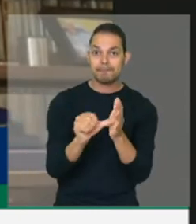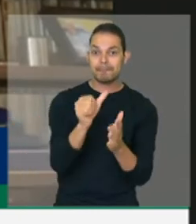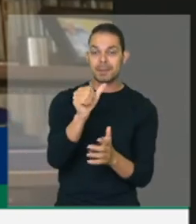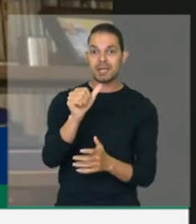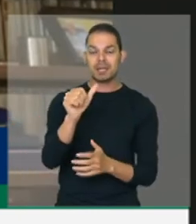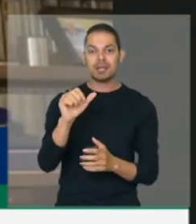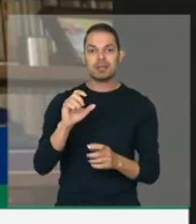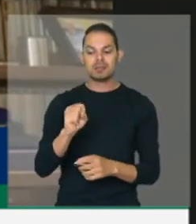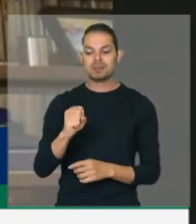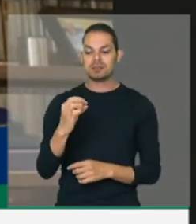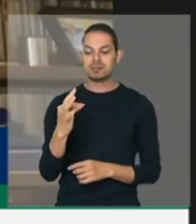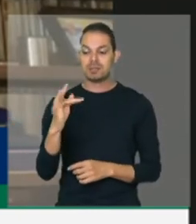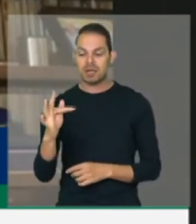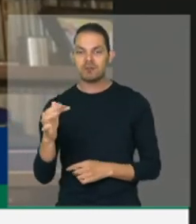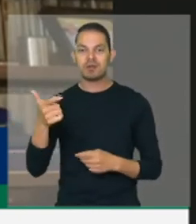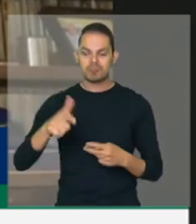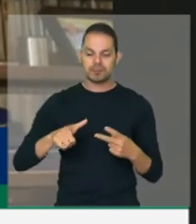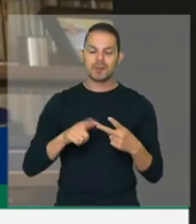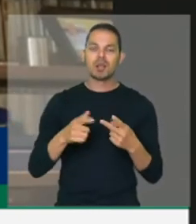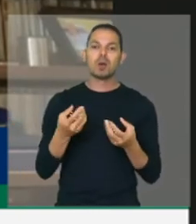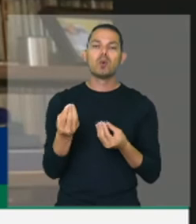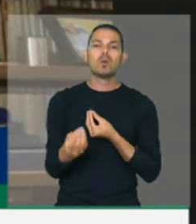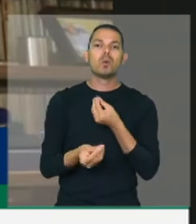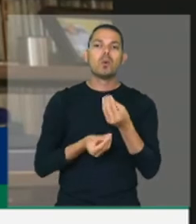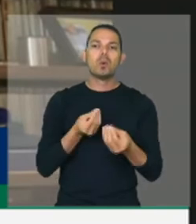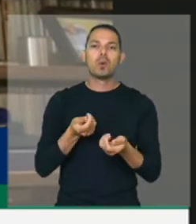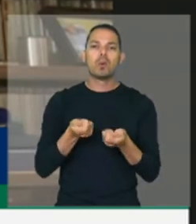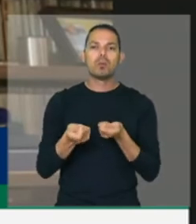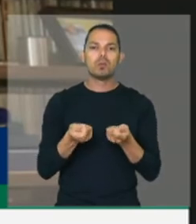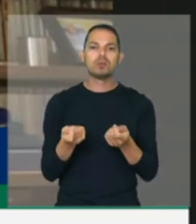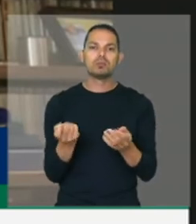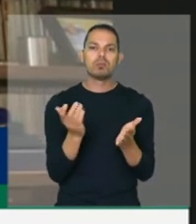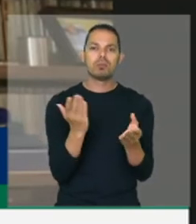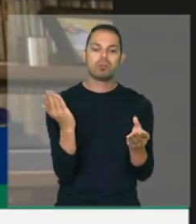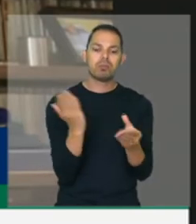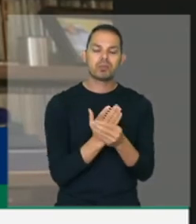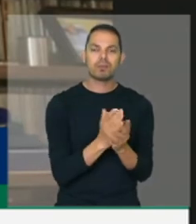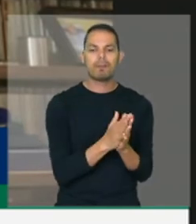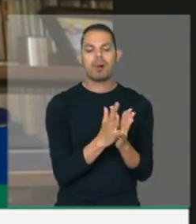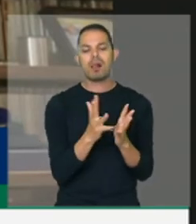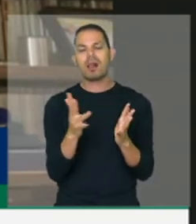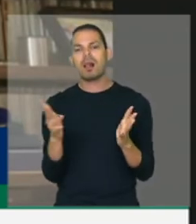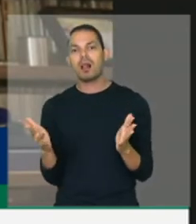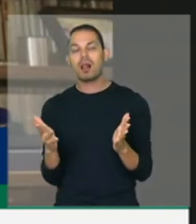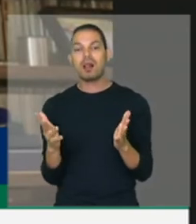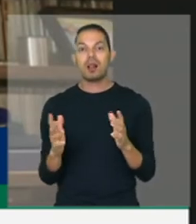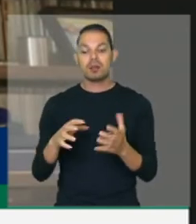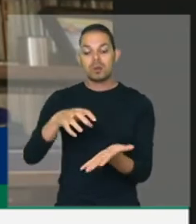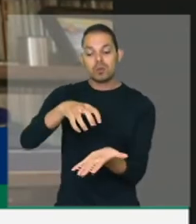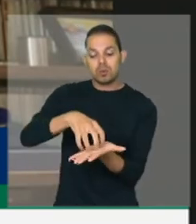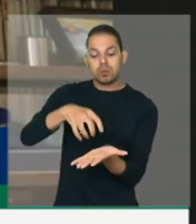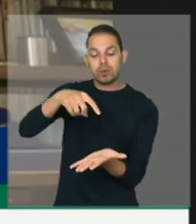em segundo lugar, sobre como conduzir esse processo naquele órgão que